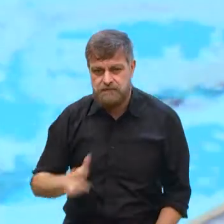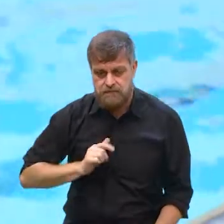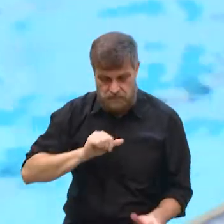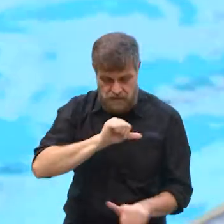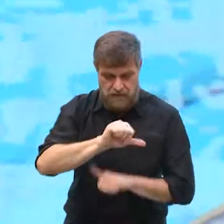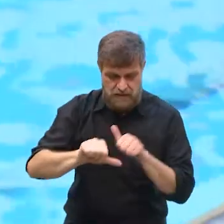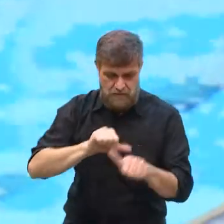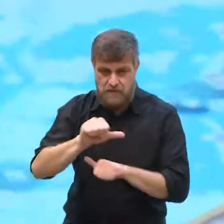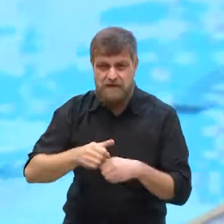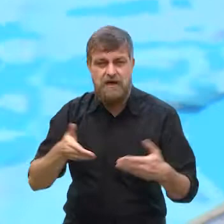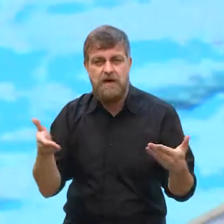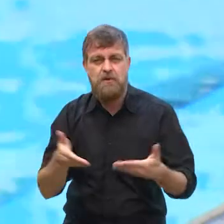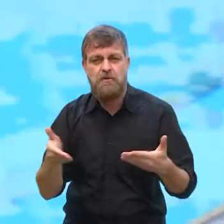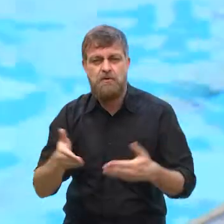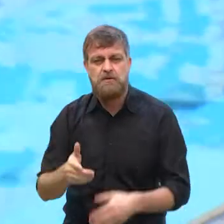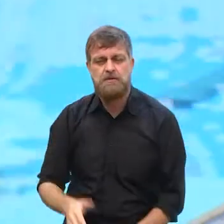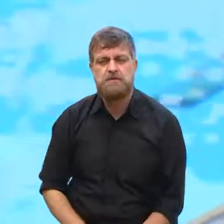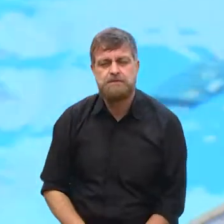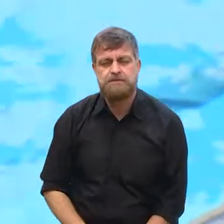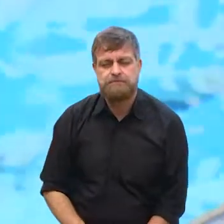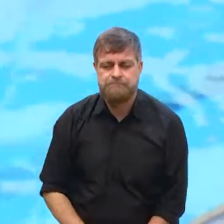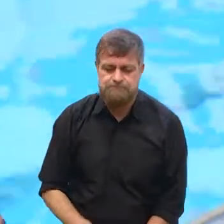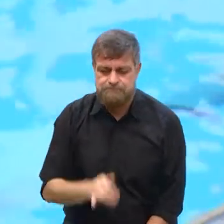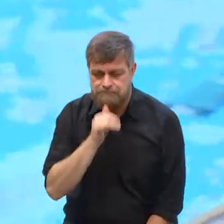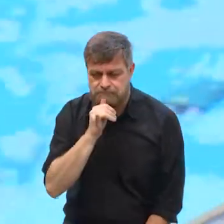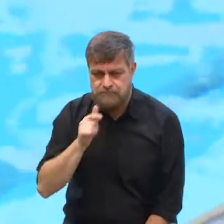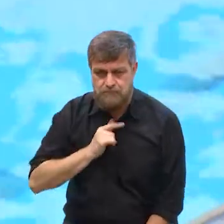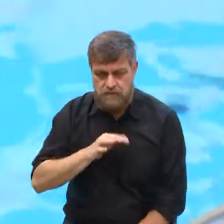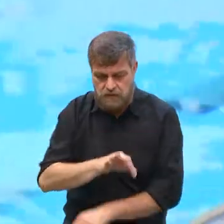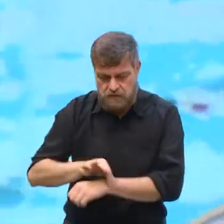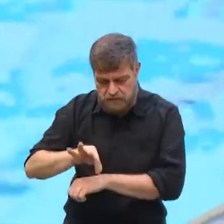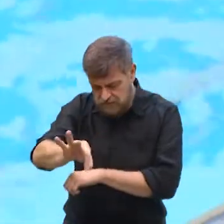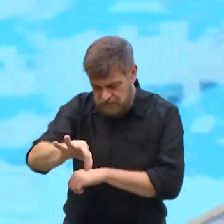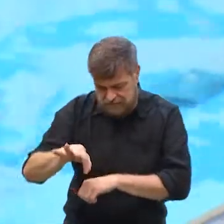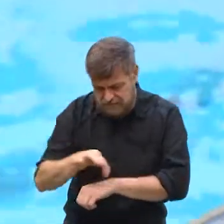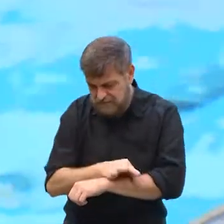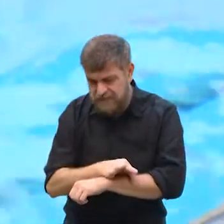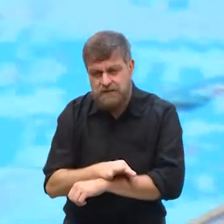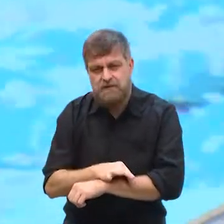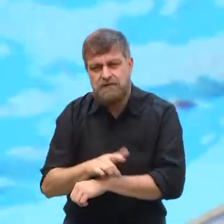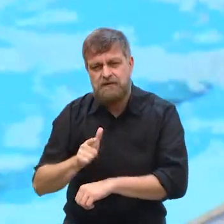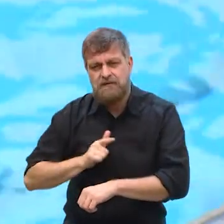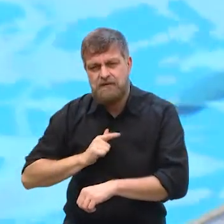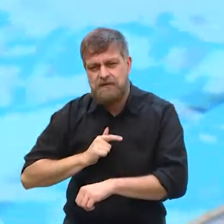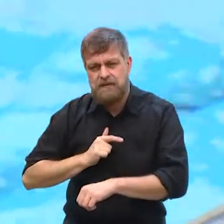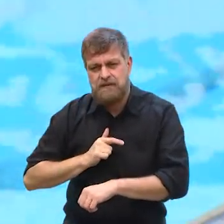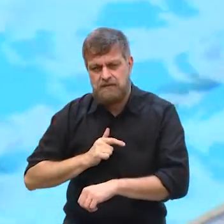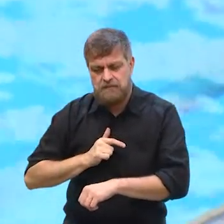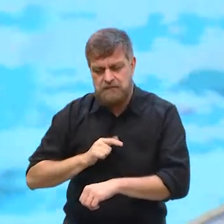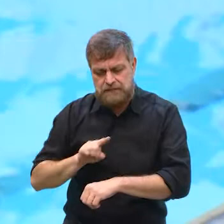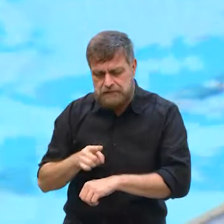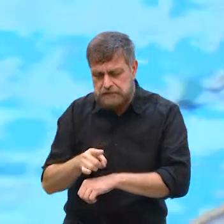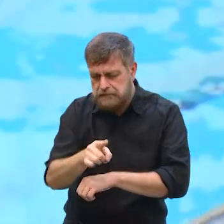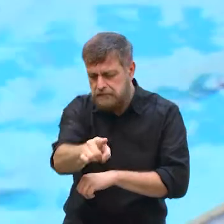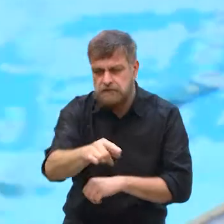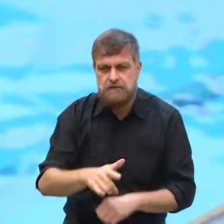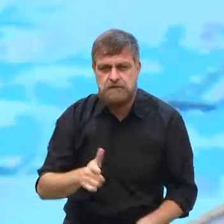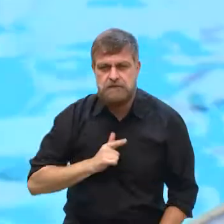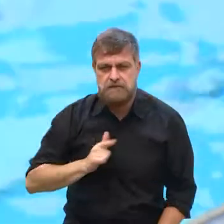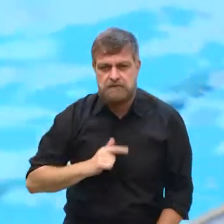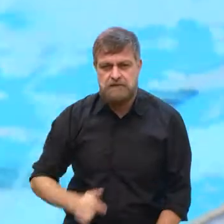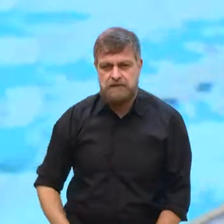mudaram bastante hoje, né? Então, assim, de metragem a gente acaba não nadando muita metragem hoje por semana, mas